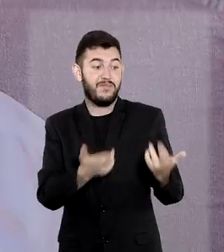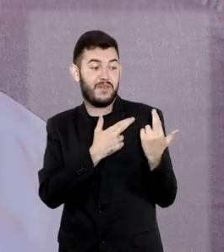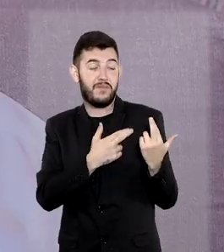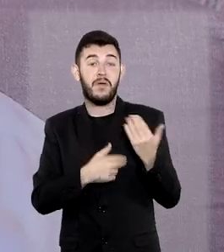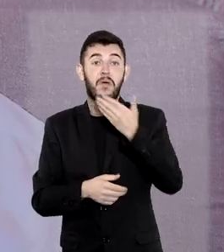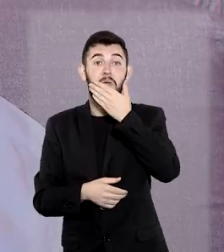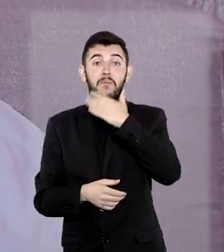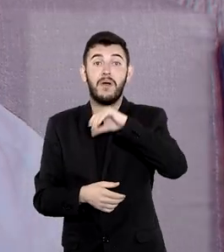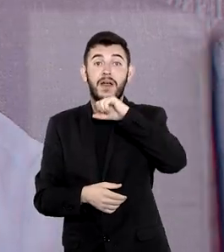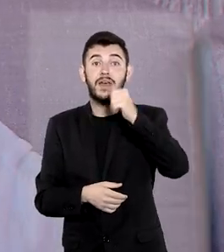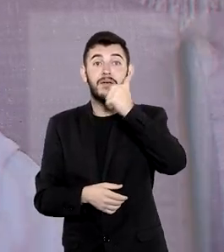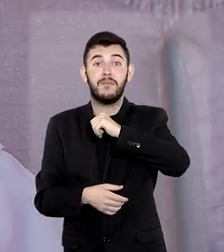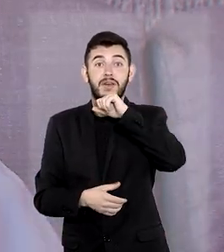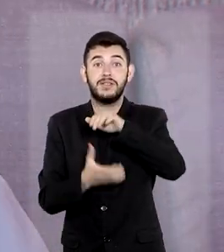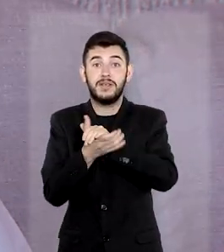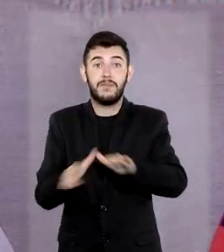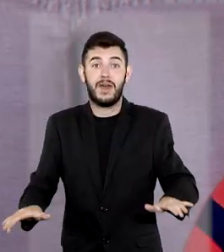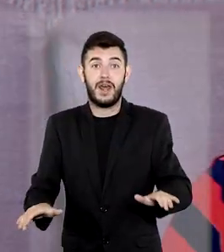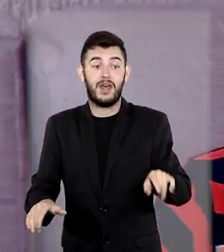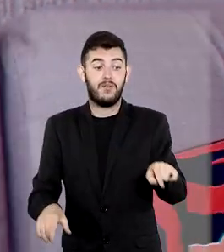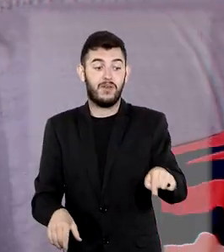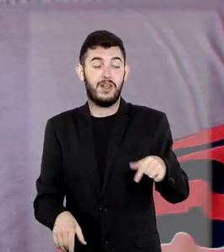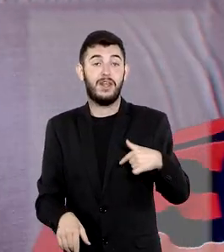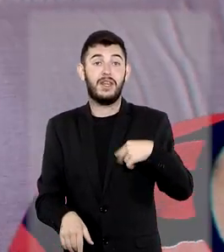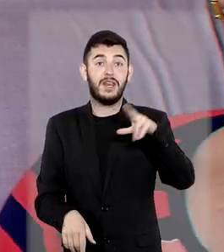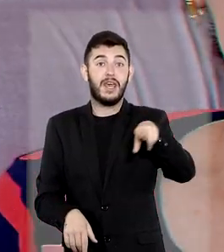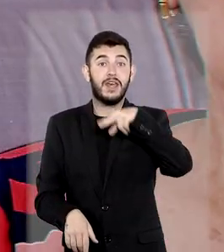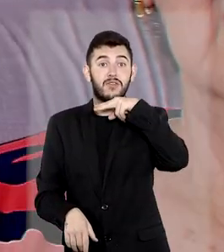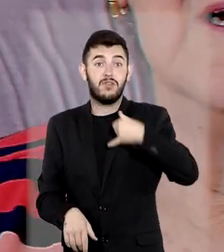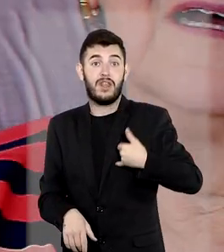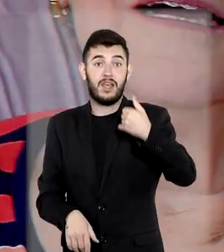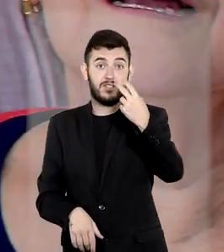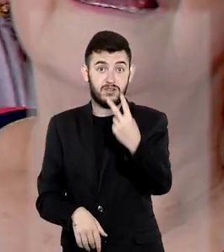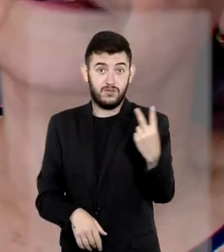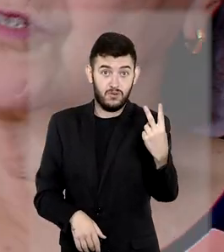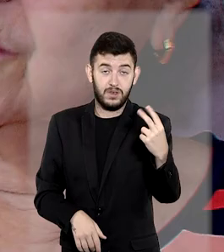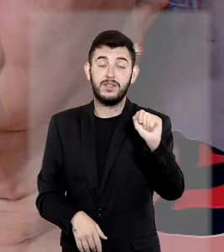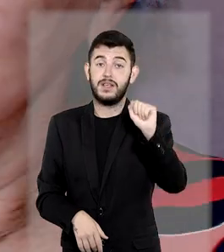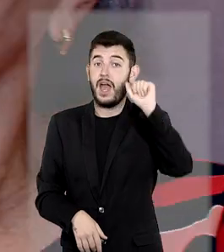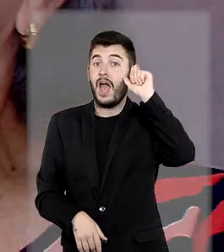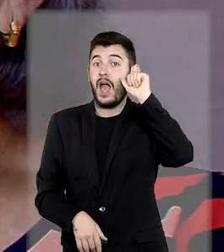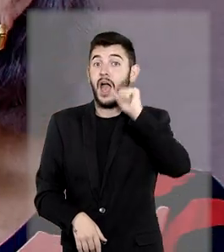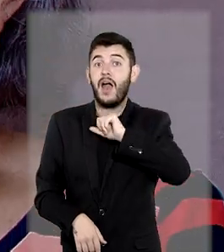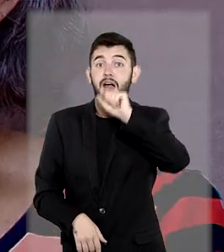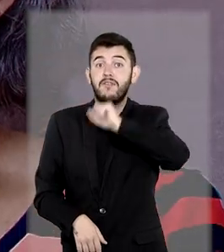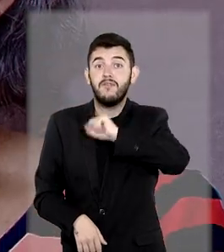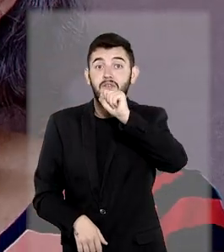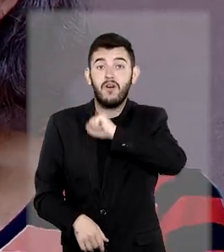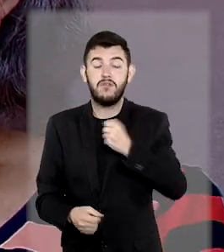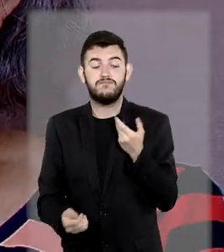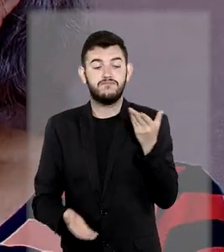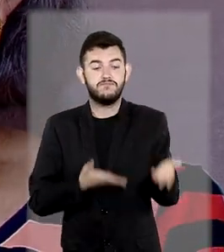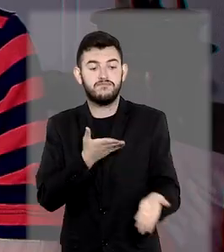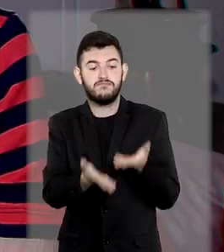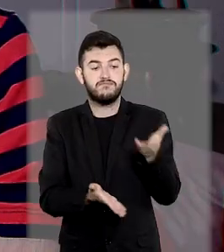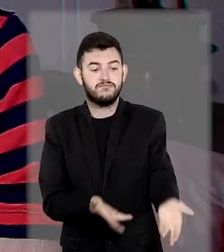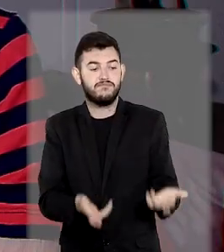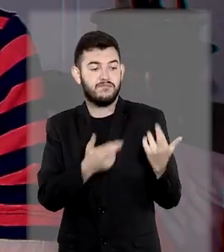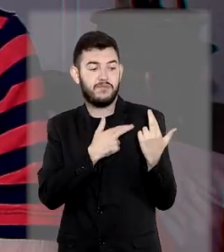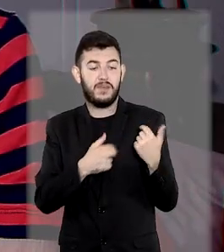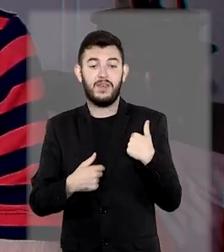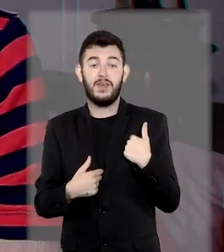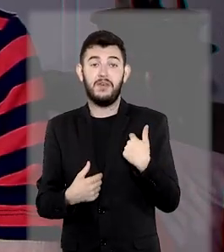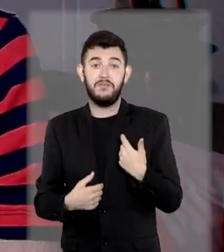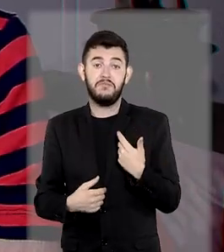pais de Bruno se separaram quando ele tinha apenas 2 anos, ela assumiu todos os cuidados no dia a dia dele. E eu